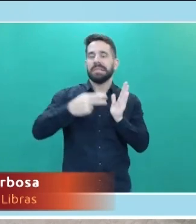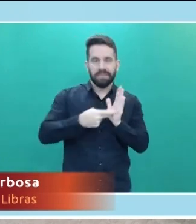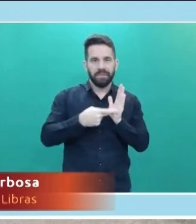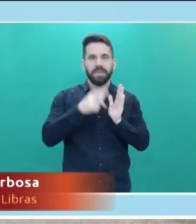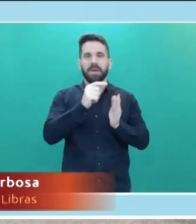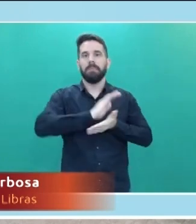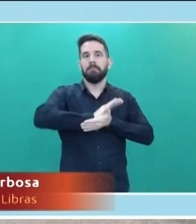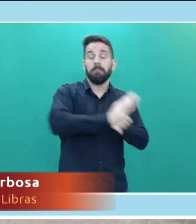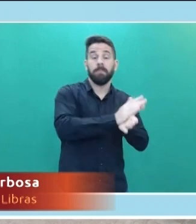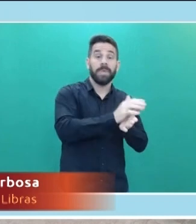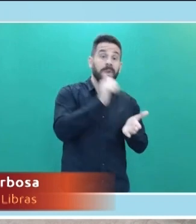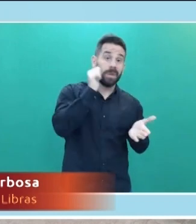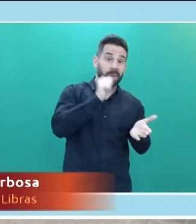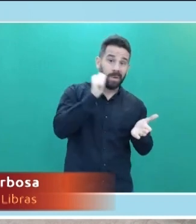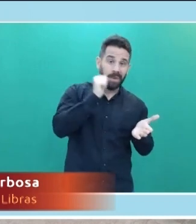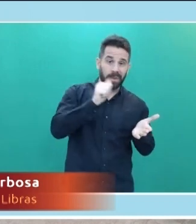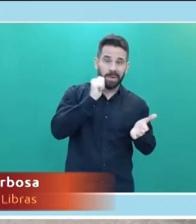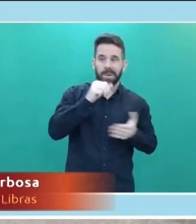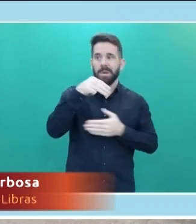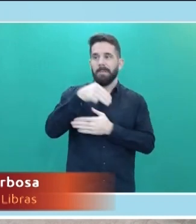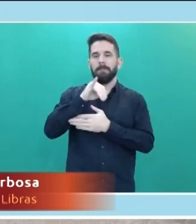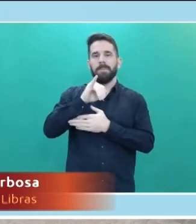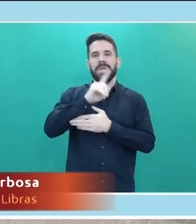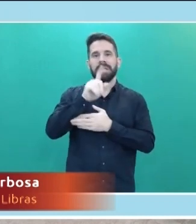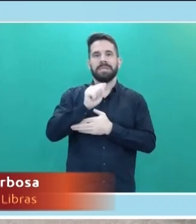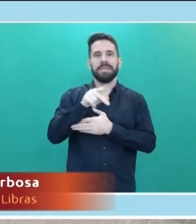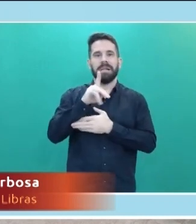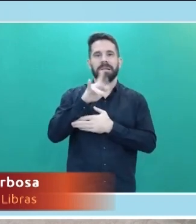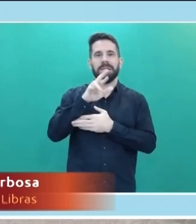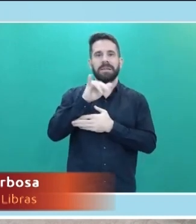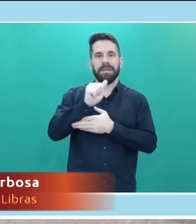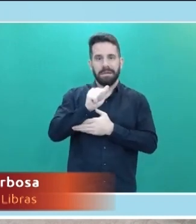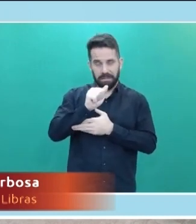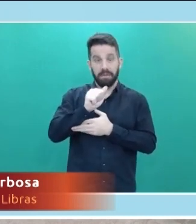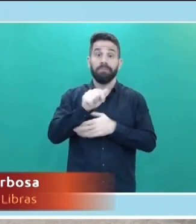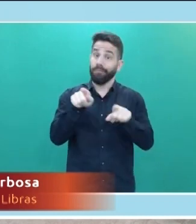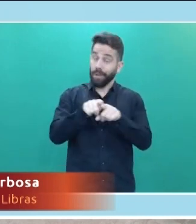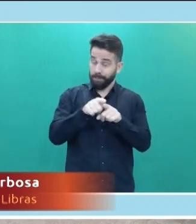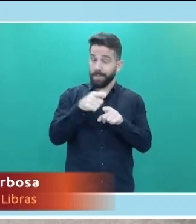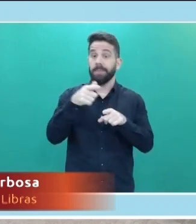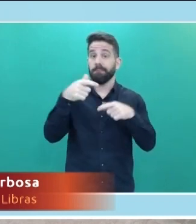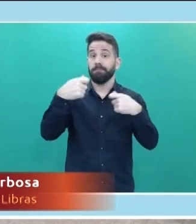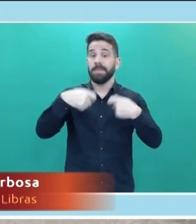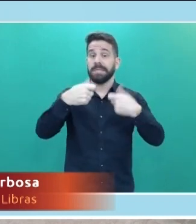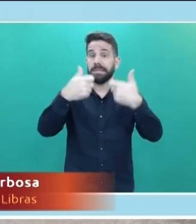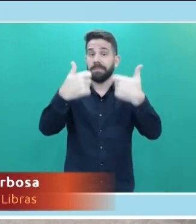também não conhecem. Mas queria que inicialmente, Matheus, você falasse para a gente, né, sobre essas